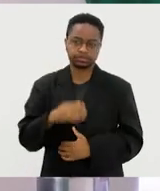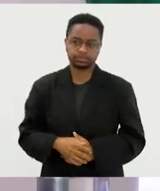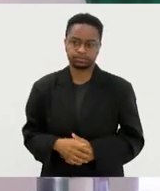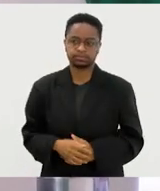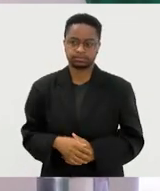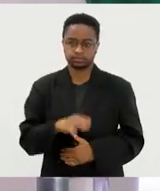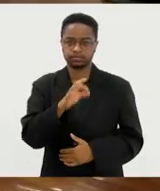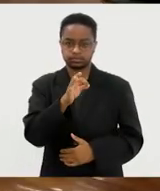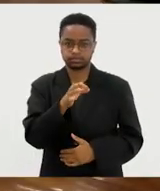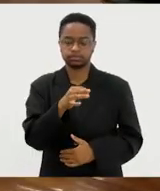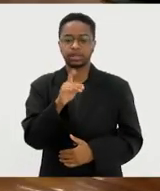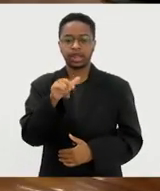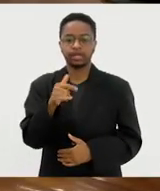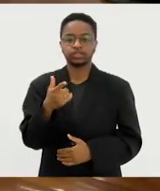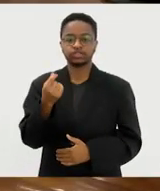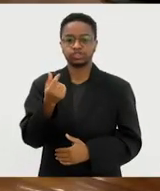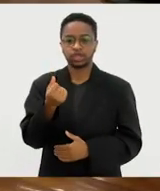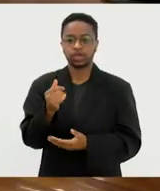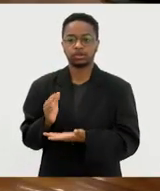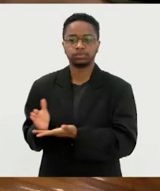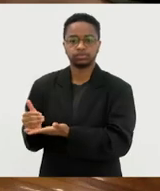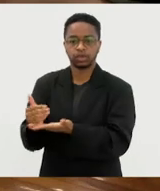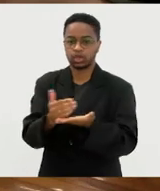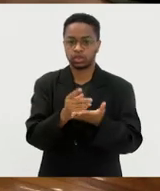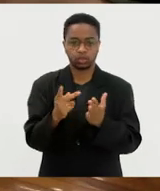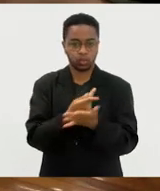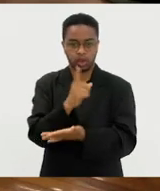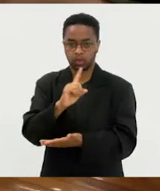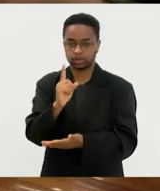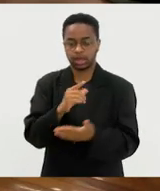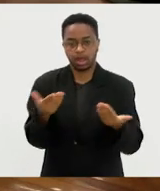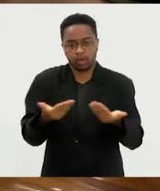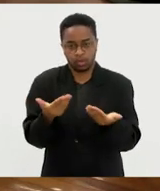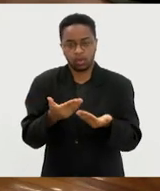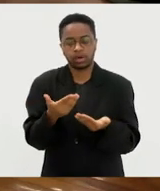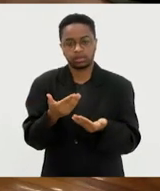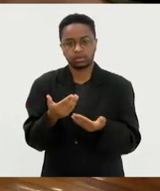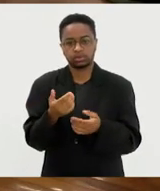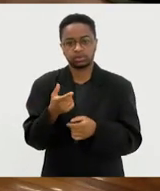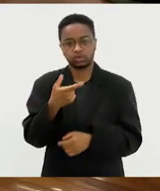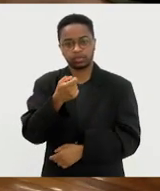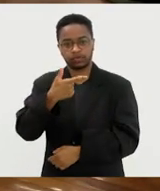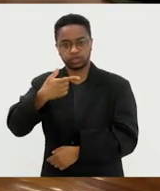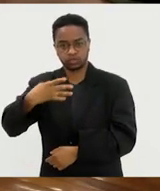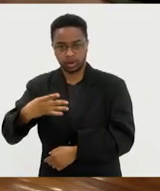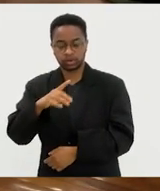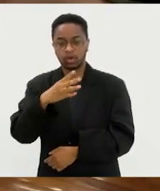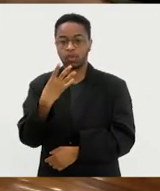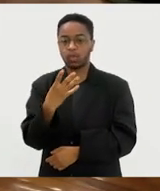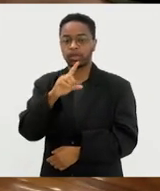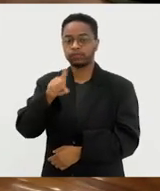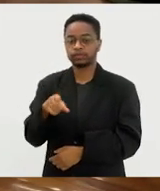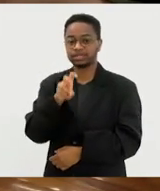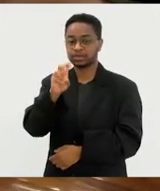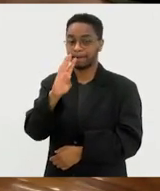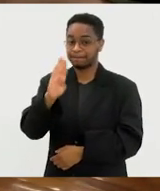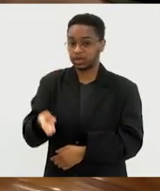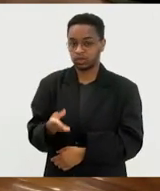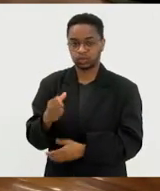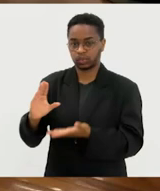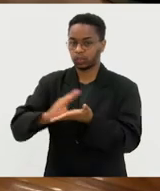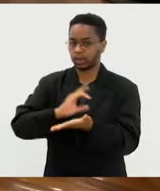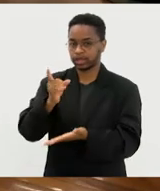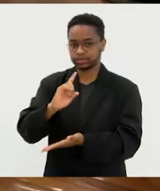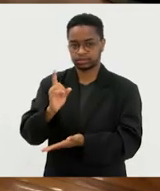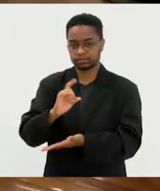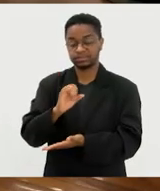Ou seja, receita extraordinária que não vai acontecer esse ano, de 4,5 bi. Isso quer dizer que a gente estaria, se não tivesse essas